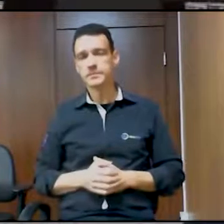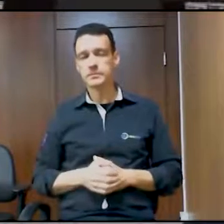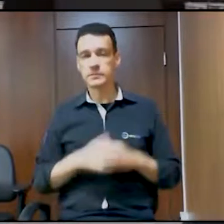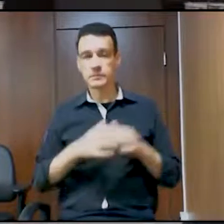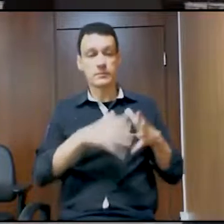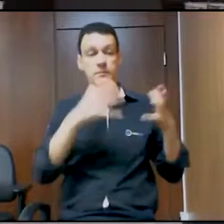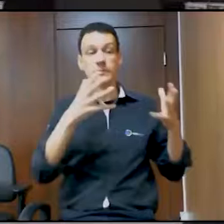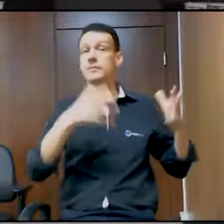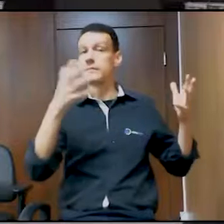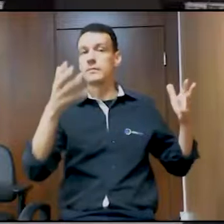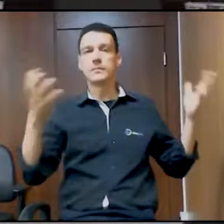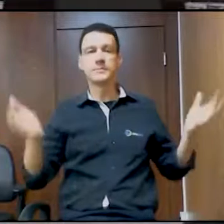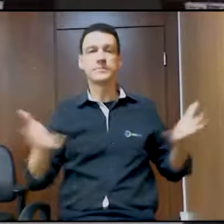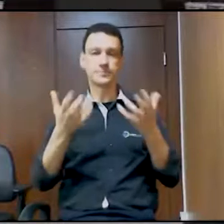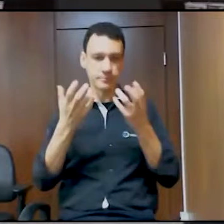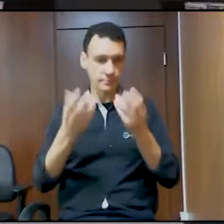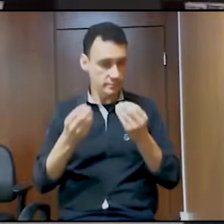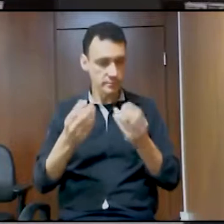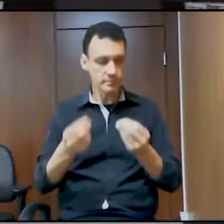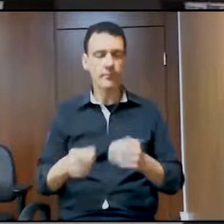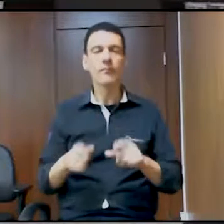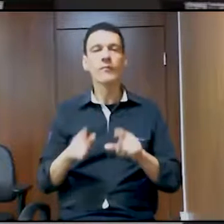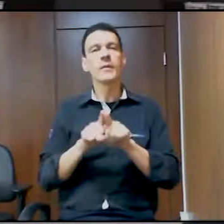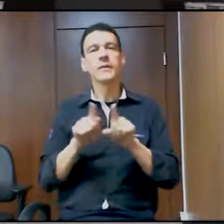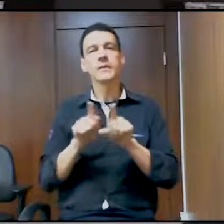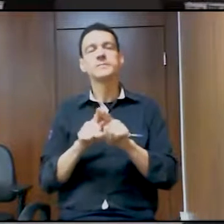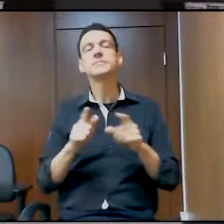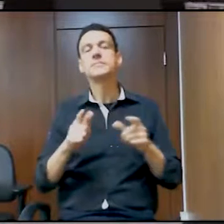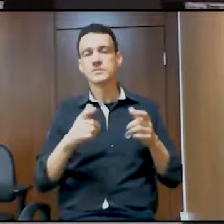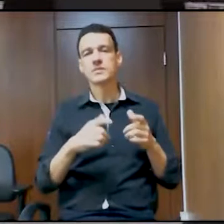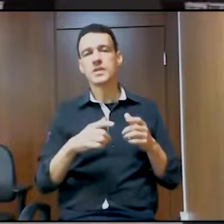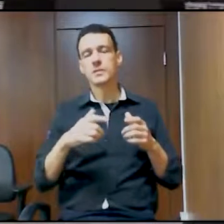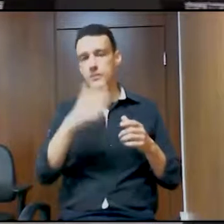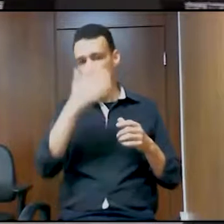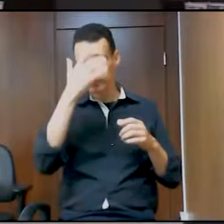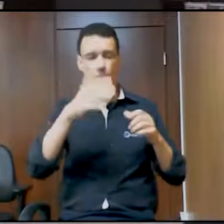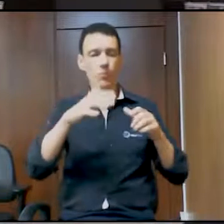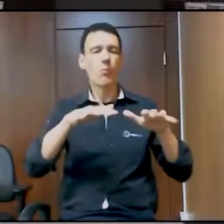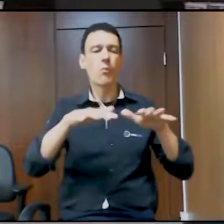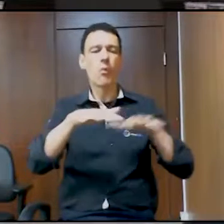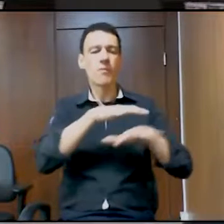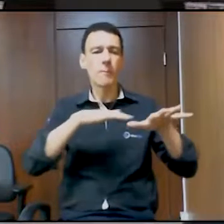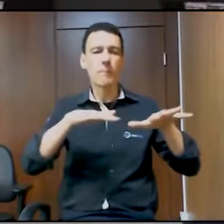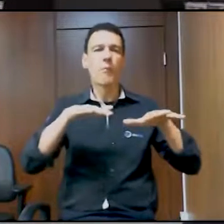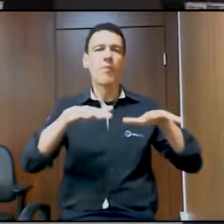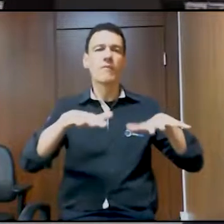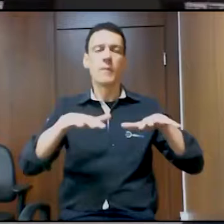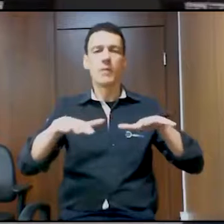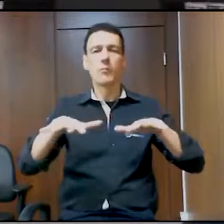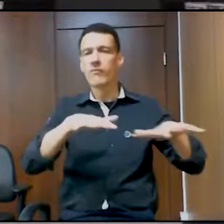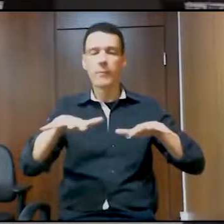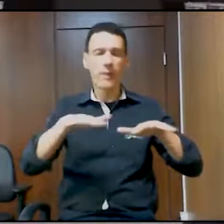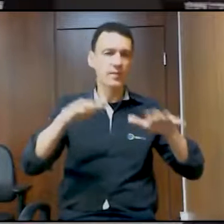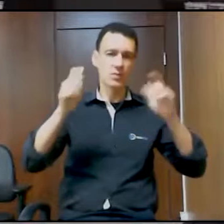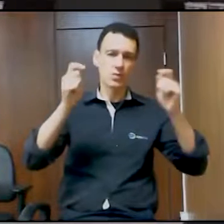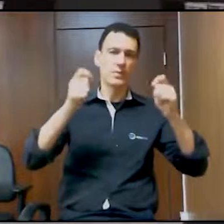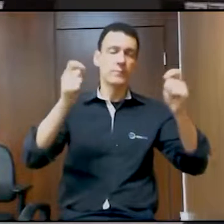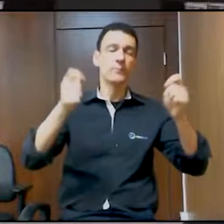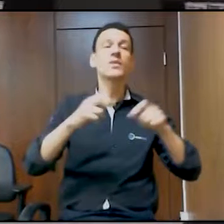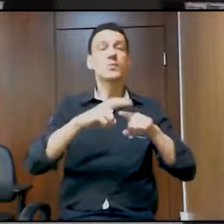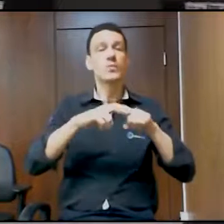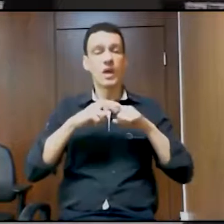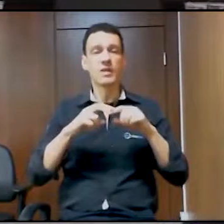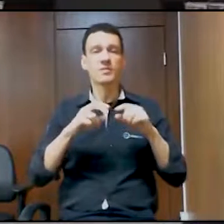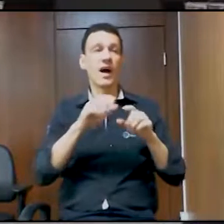Uma outra coisa é o movimento da população em situação de rua começou a eu digo isso, que ele começou a sofrer com uma fadiga da política assistencial, então